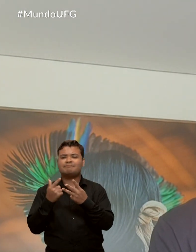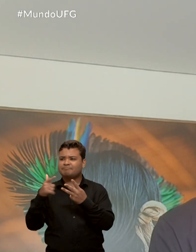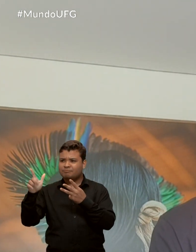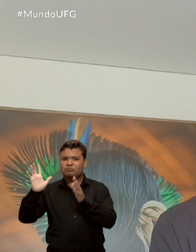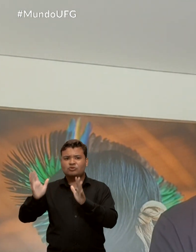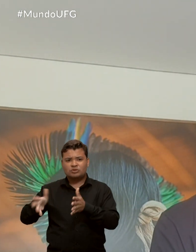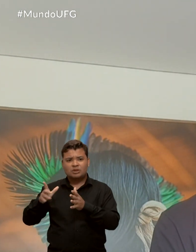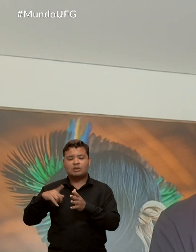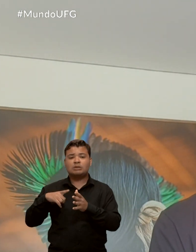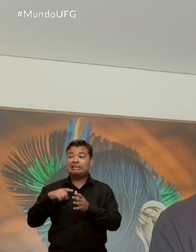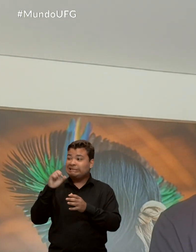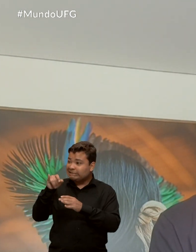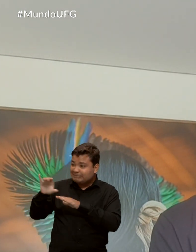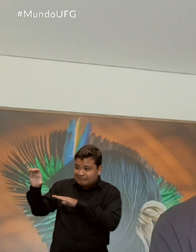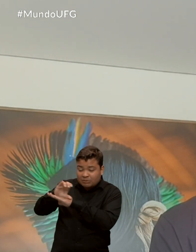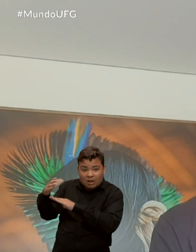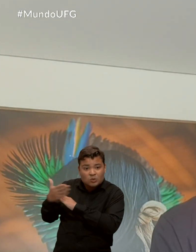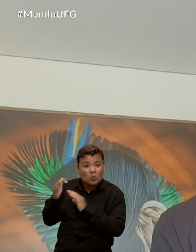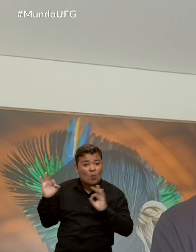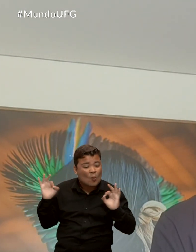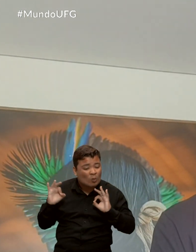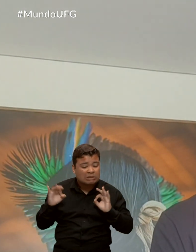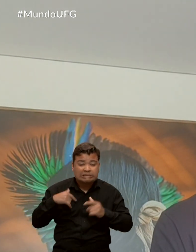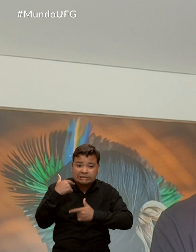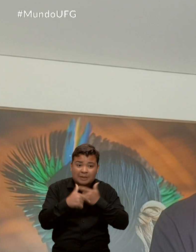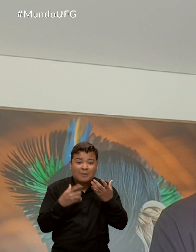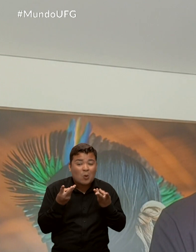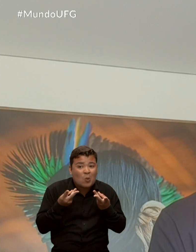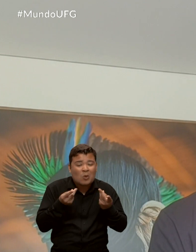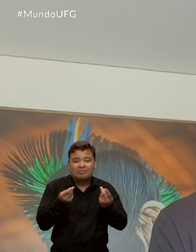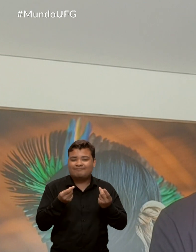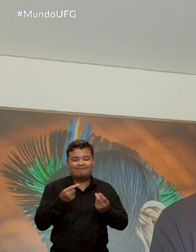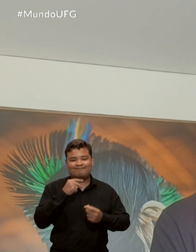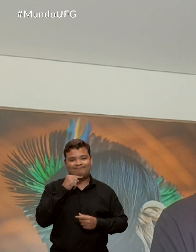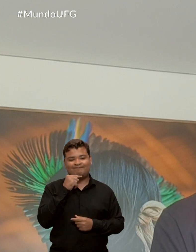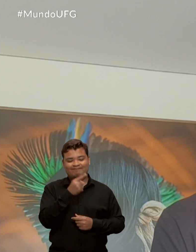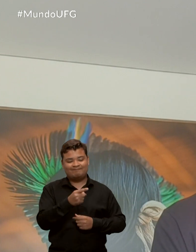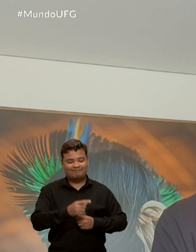essa qualidade de trabalho que a gente está podendo apresentar agora.